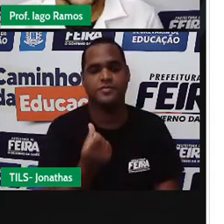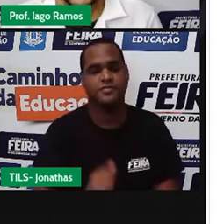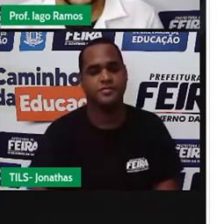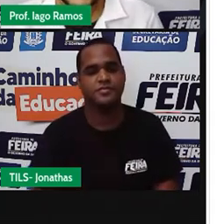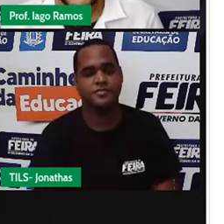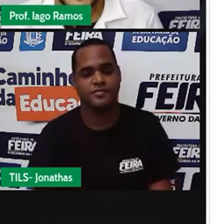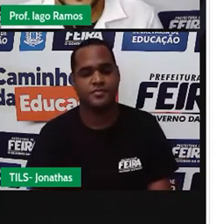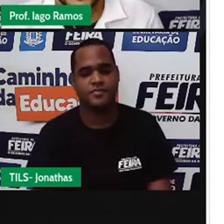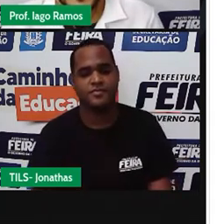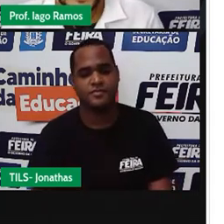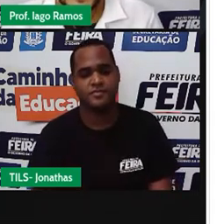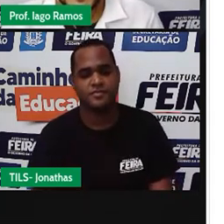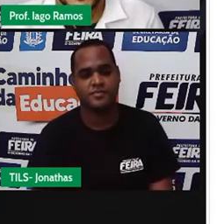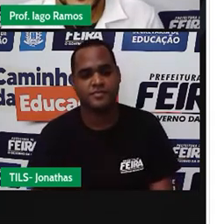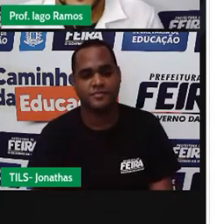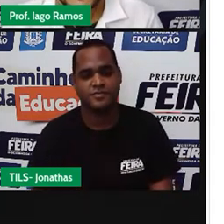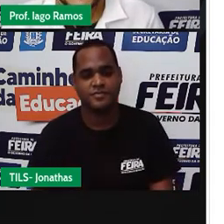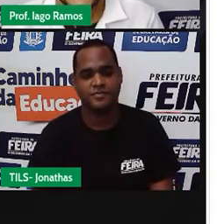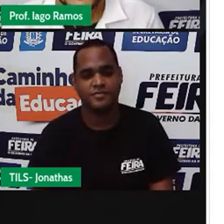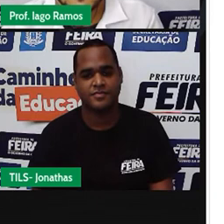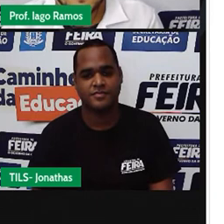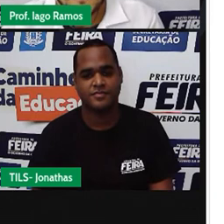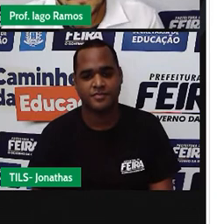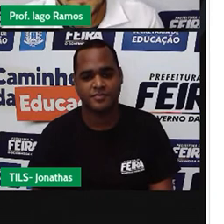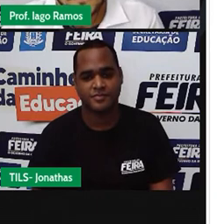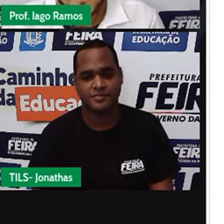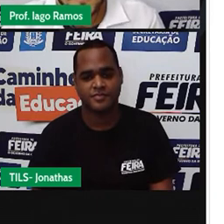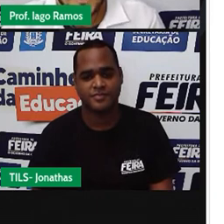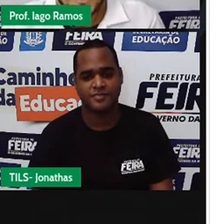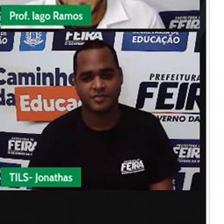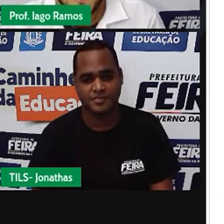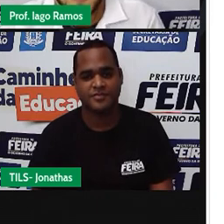e olha só como está ficando pequenininho isso